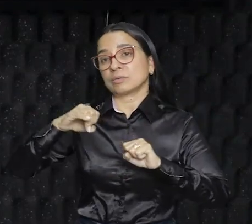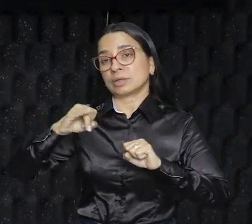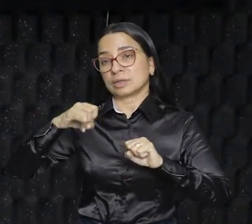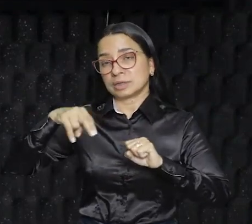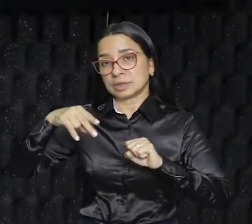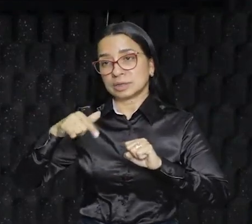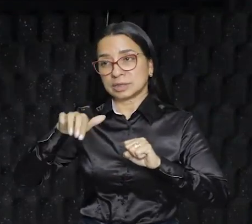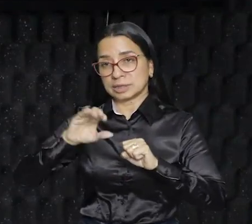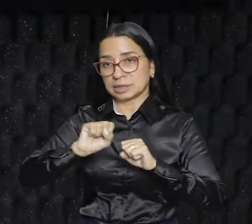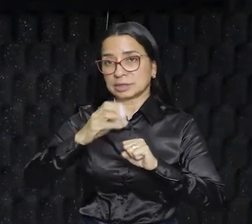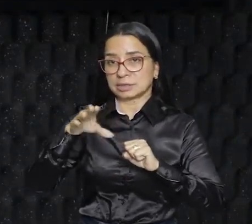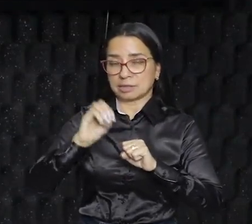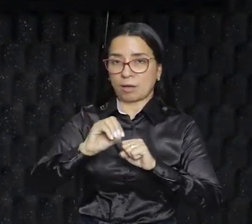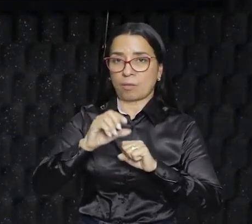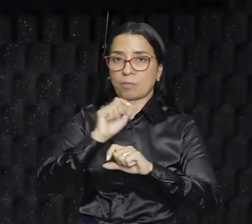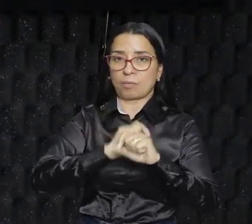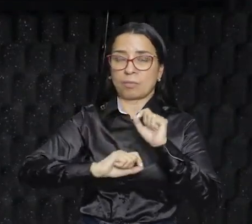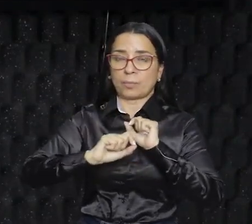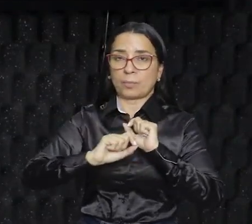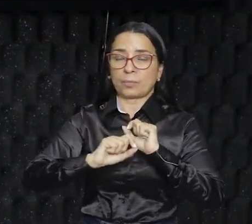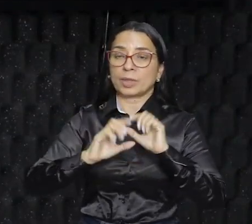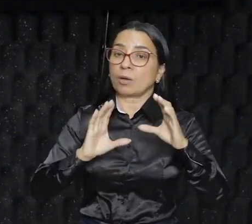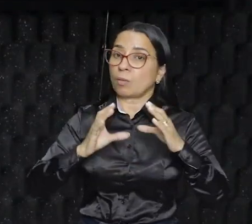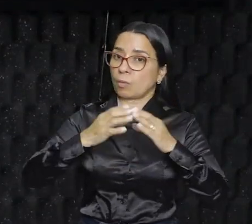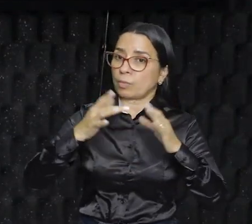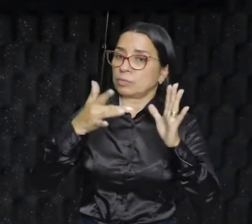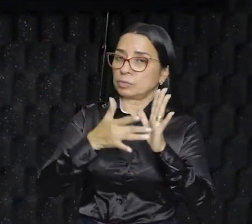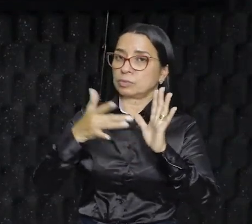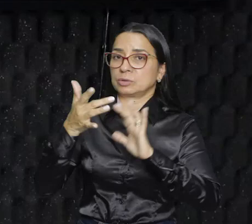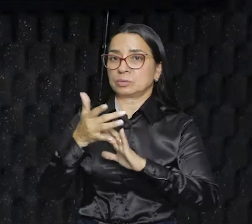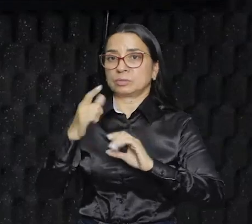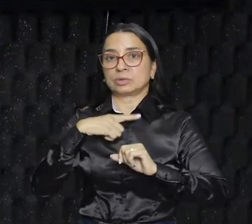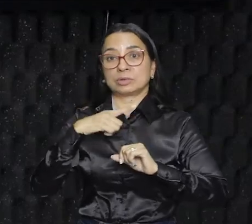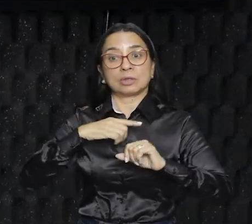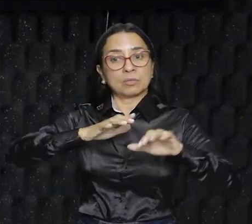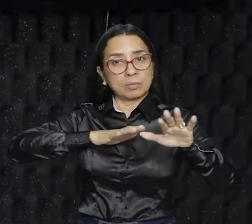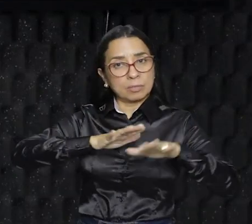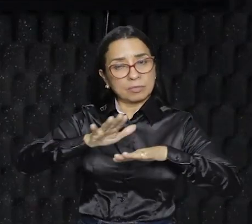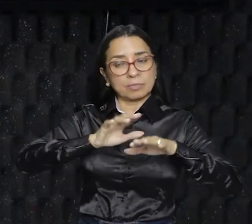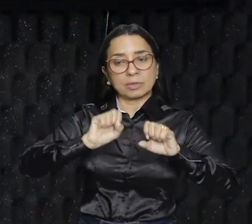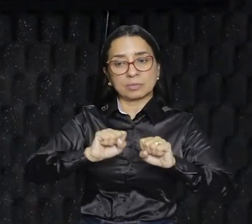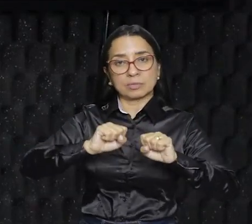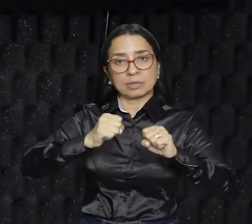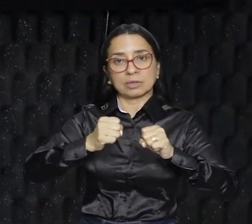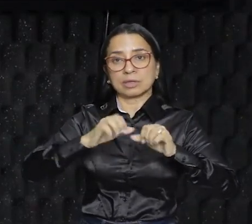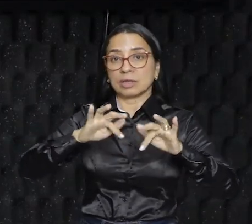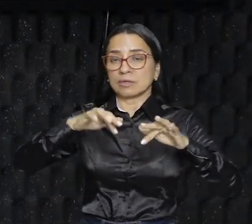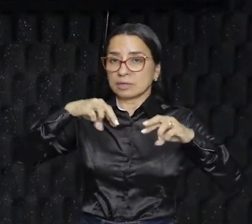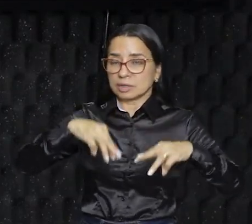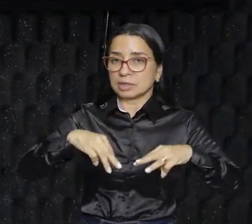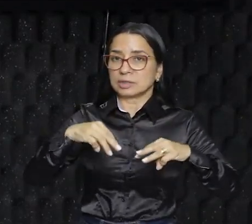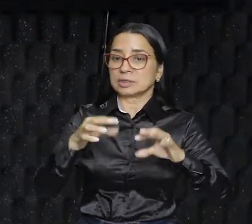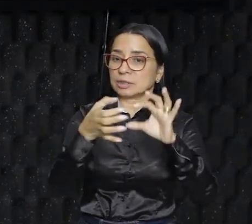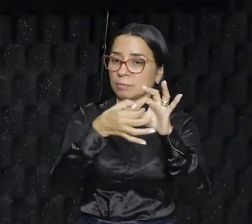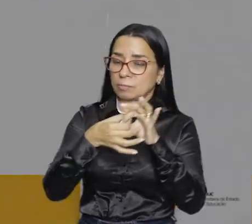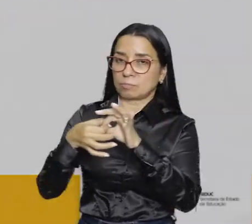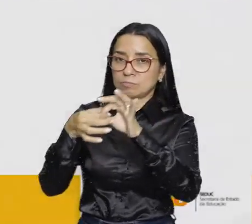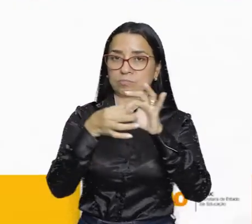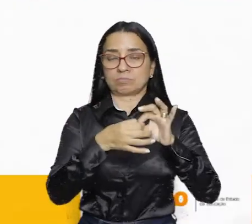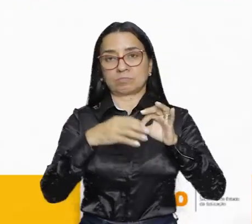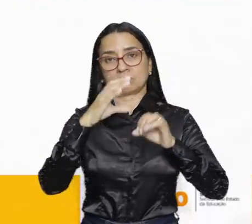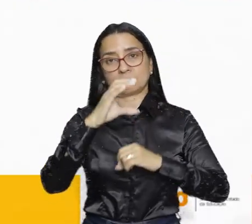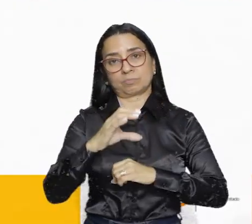dele, né, com a companhia de Jesus, mas nós temos um movimento que acaba quebrando a unidade cristã. E aqui no fragmento ele